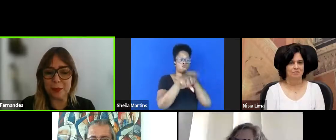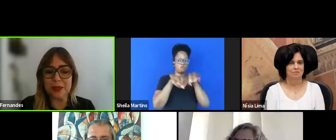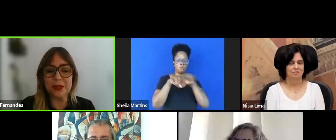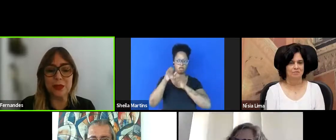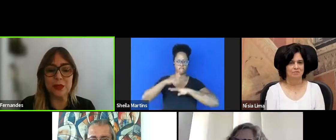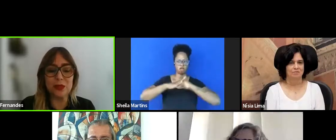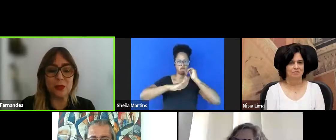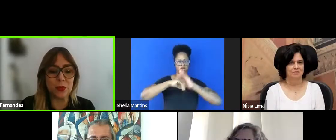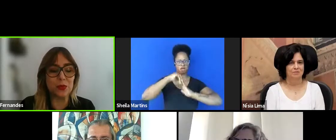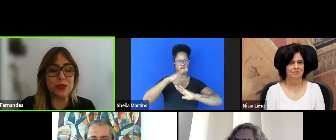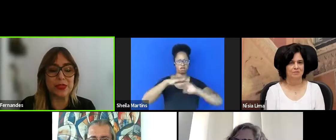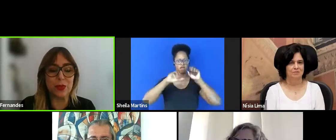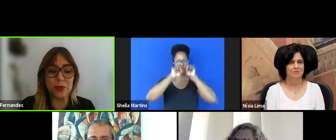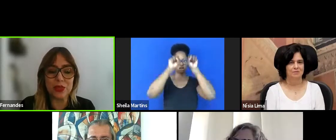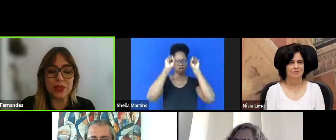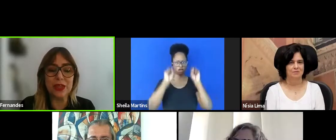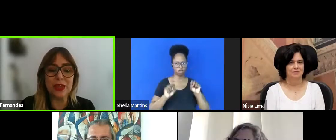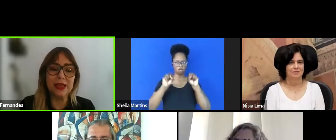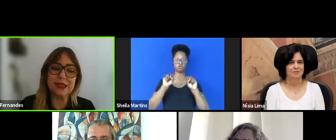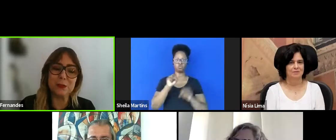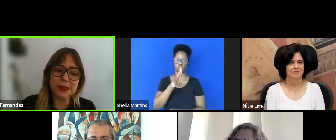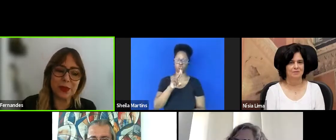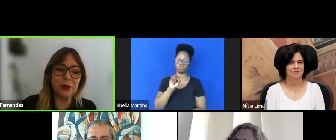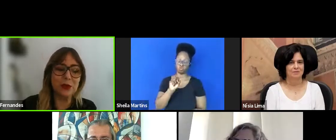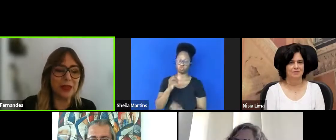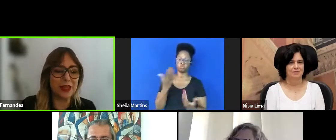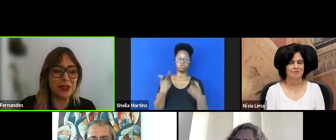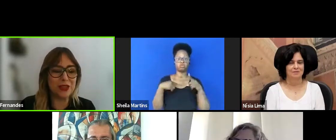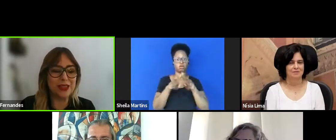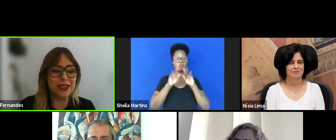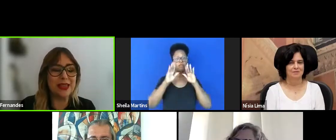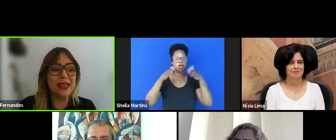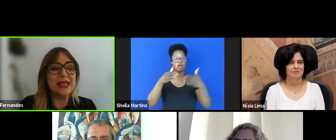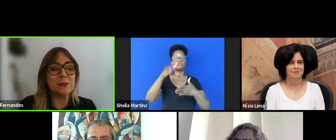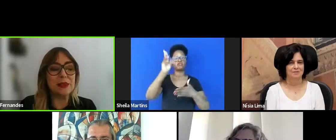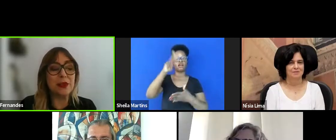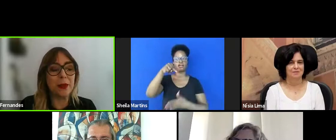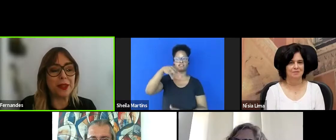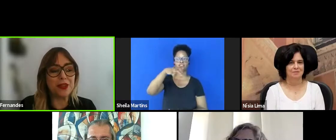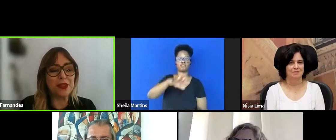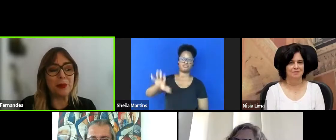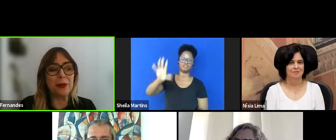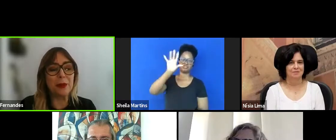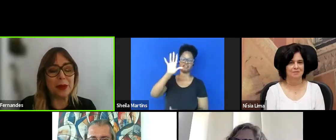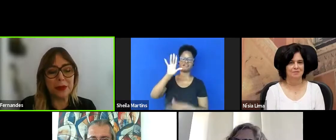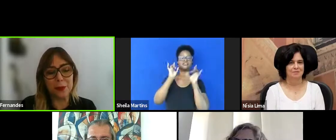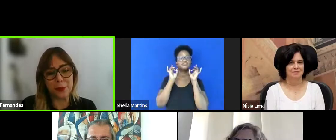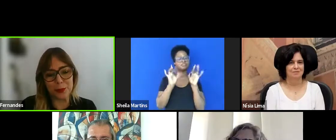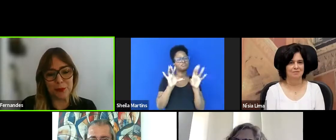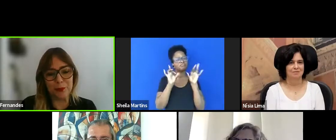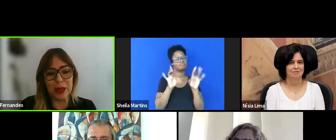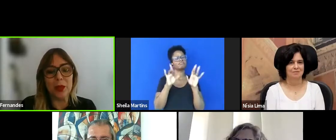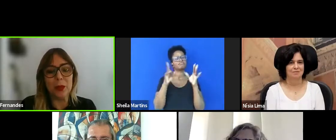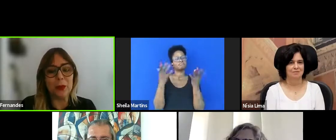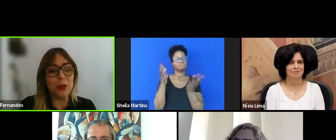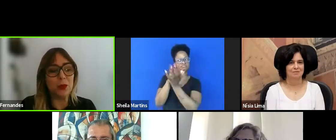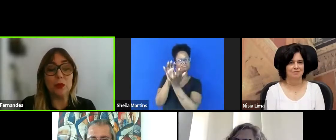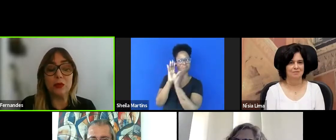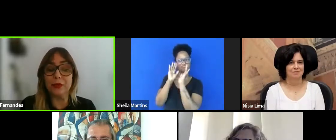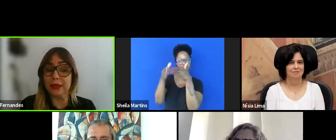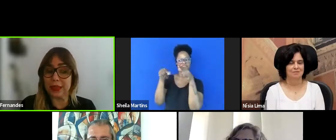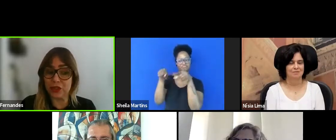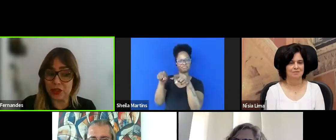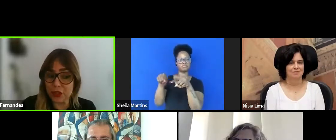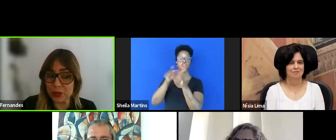o Sistema Único de Saúde, em especial do Nordeste, especialmente para Pernambuco.